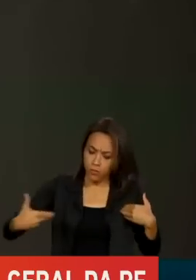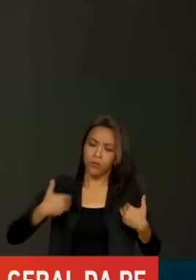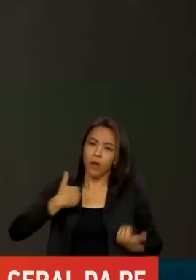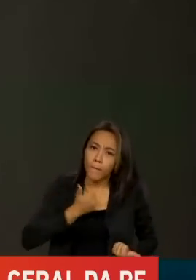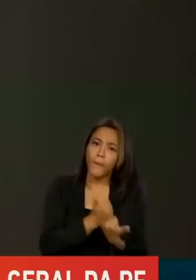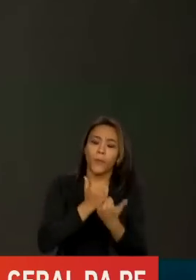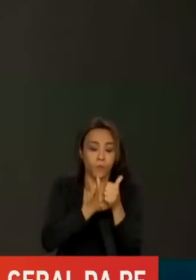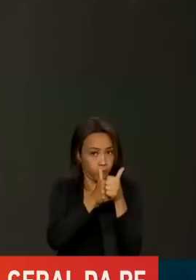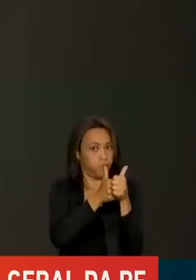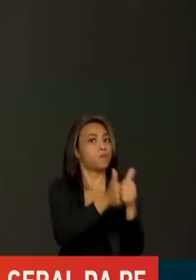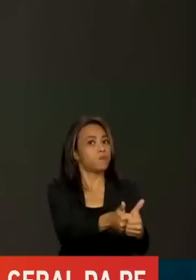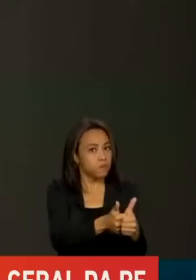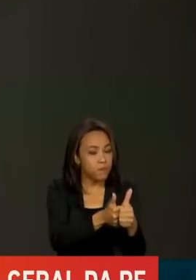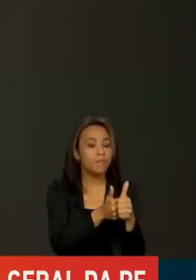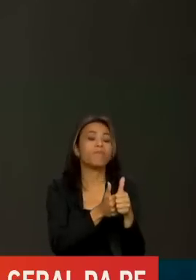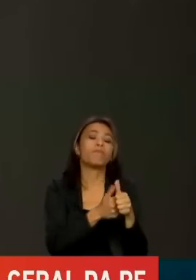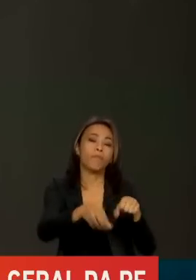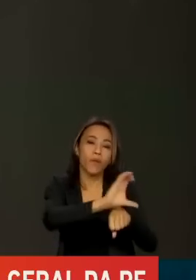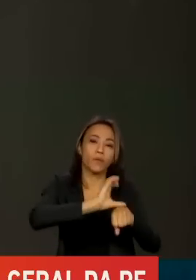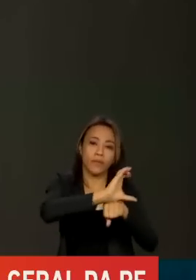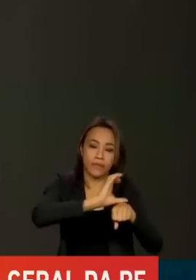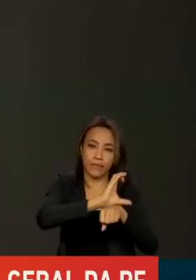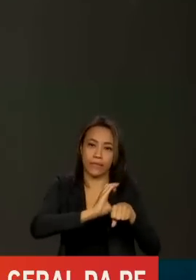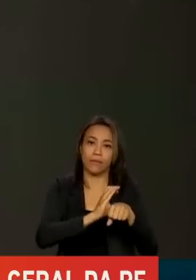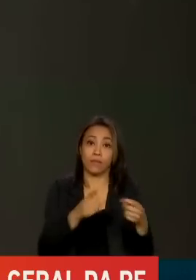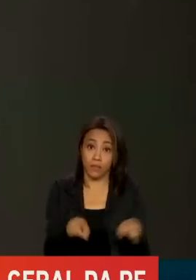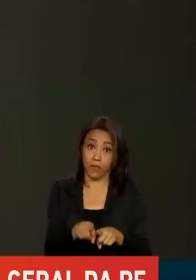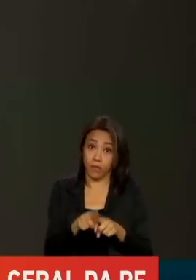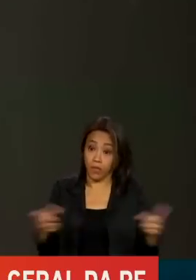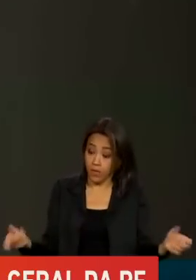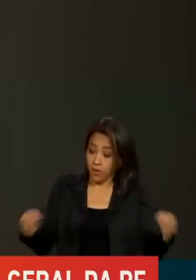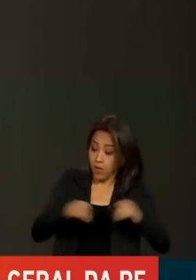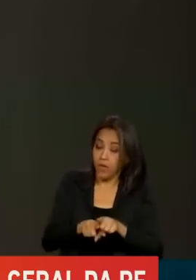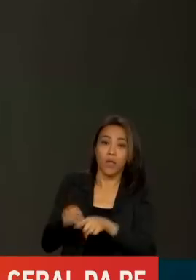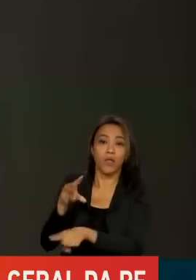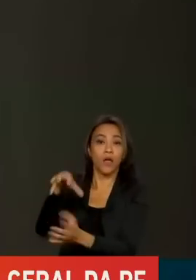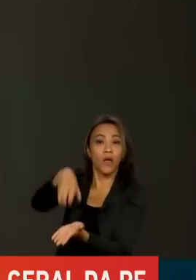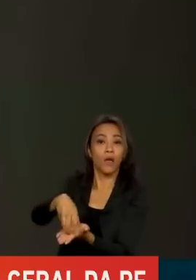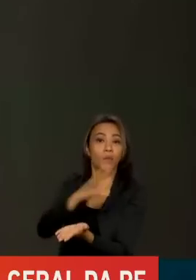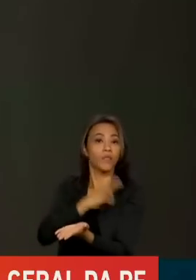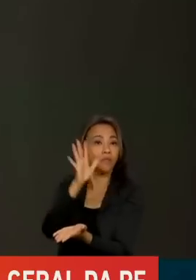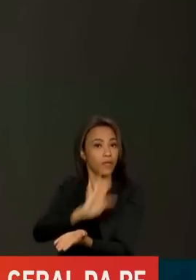dentro da legalidade dentro da Constituição da Polícia Federal As instituições irão